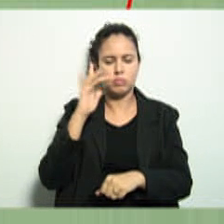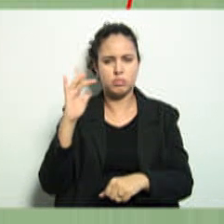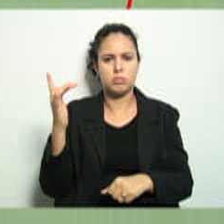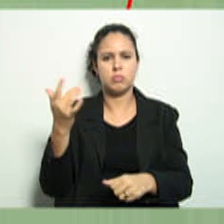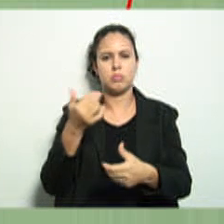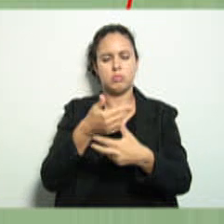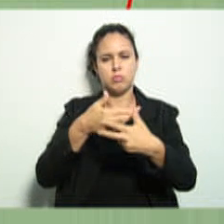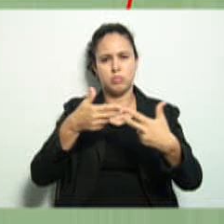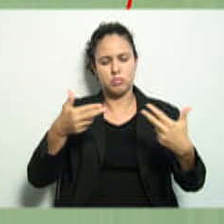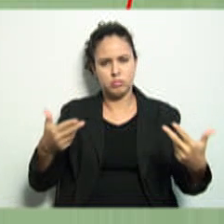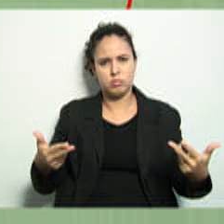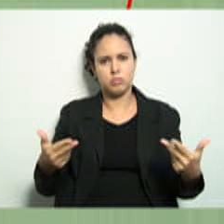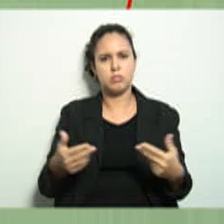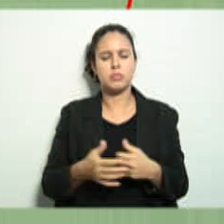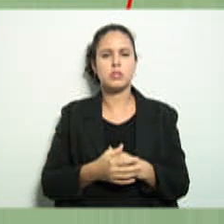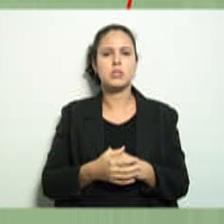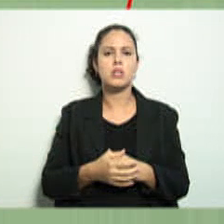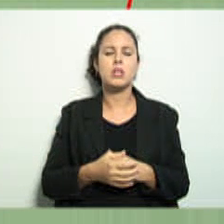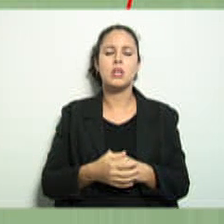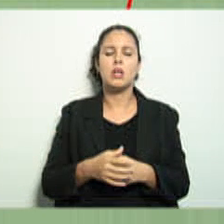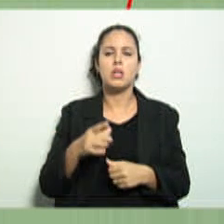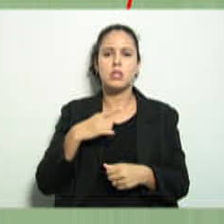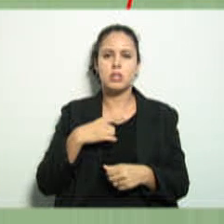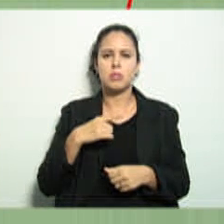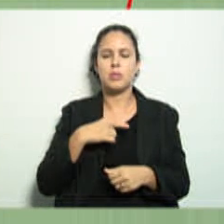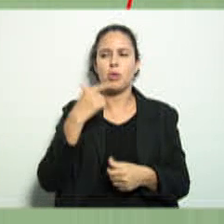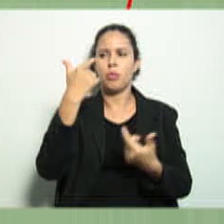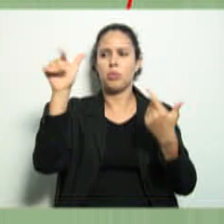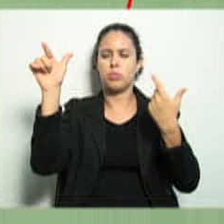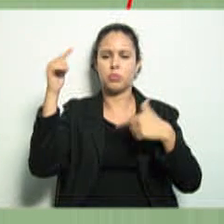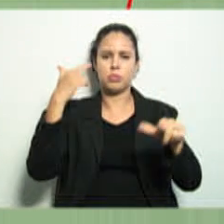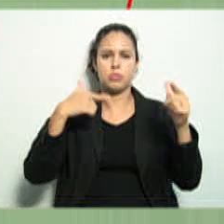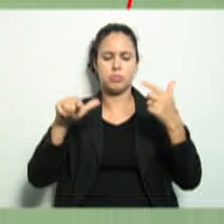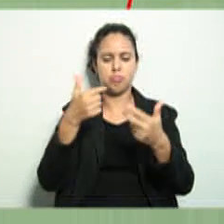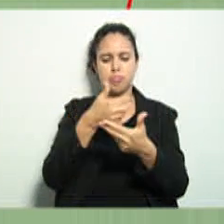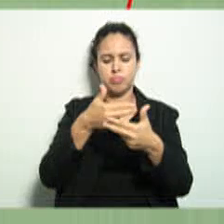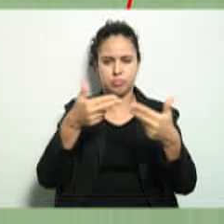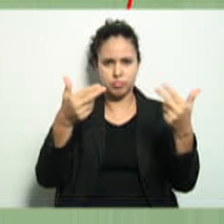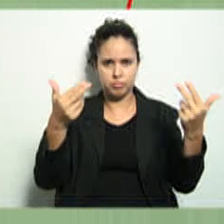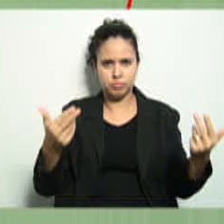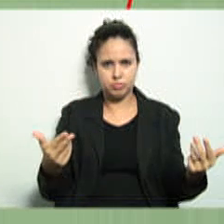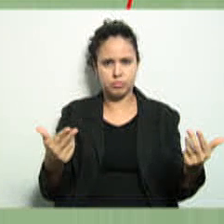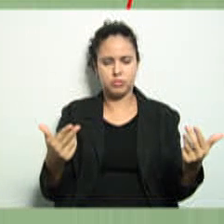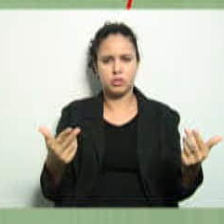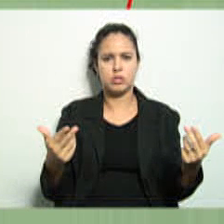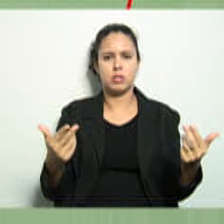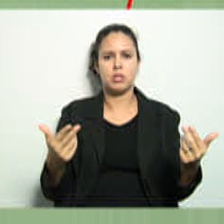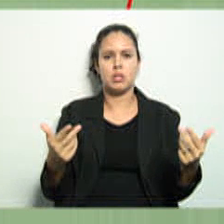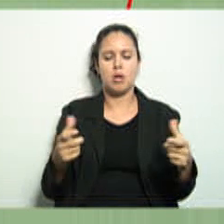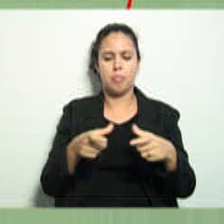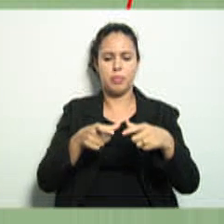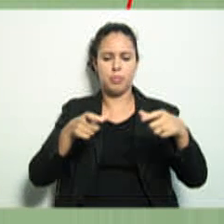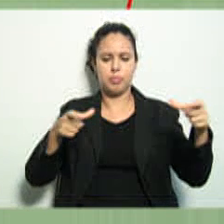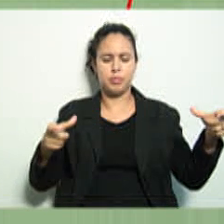pelo visto no gráfico, e outros produtos diversos, que contribuem para o setor industrial do